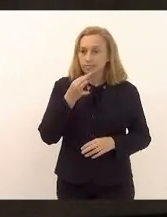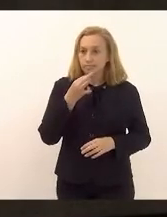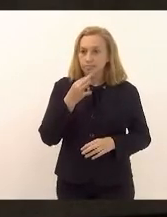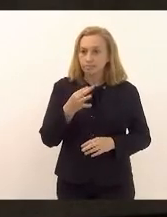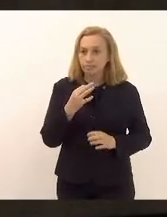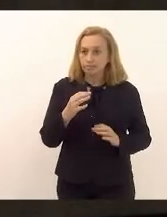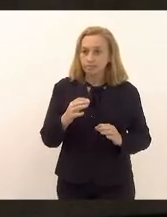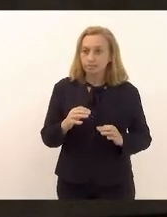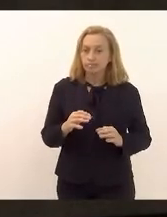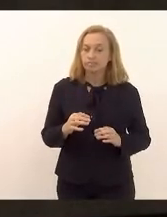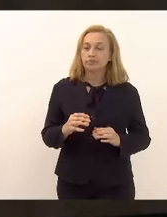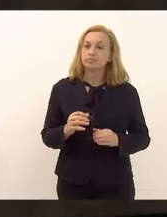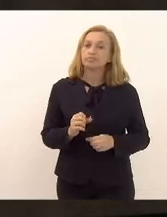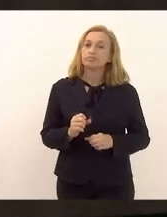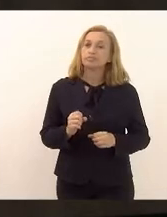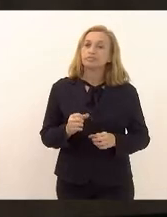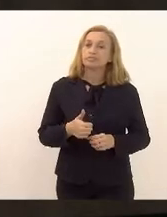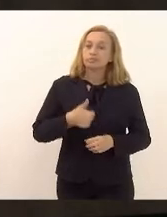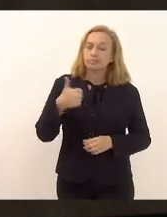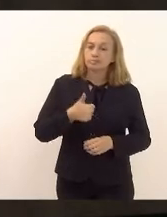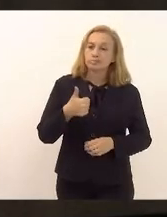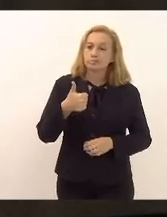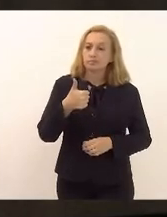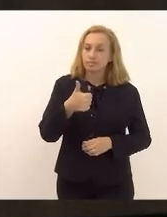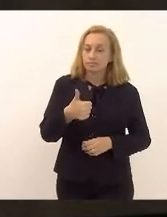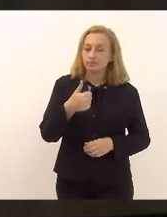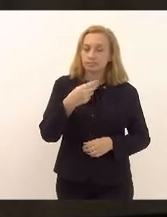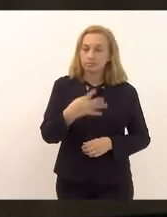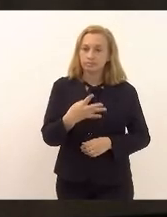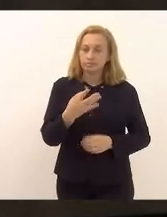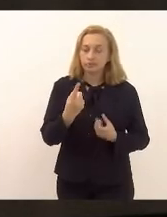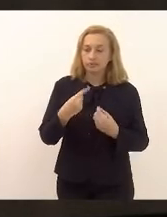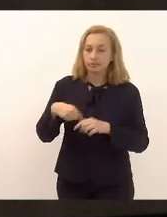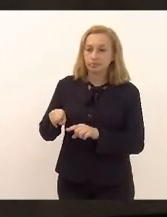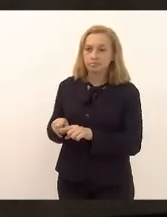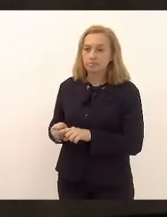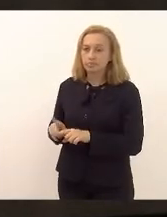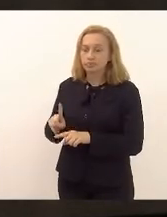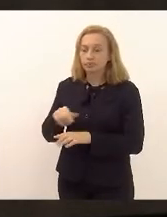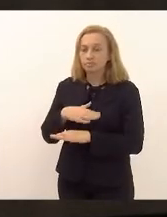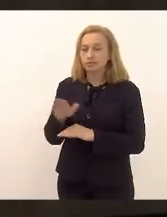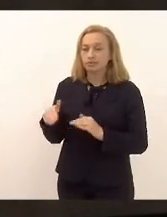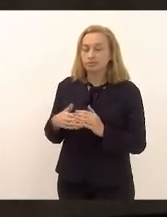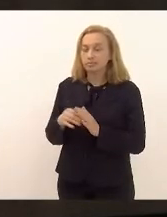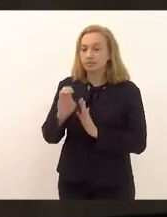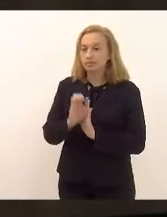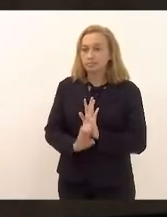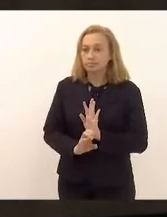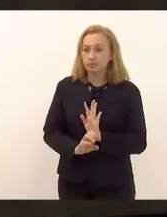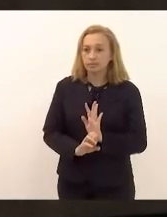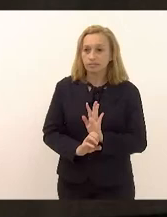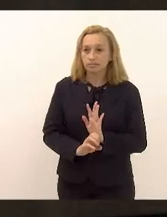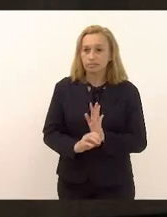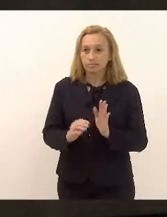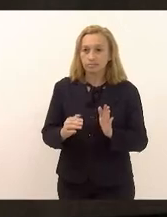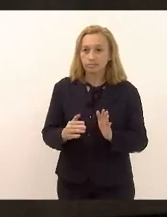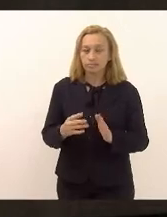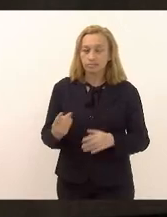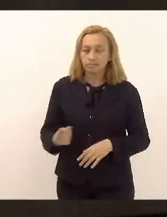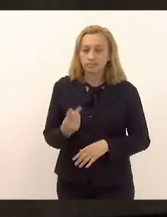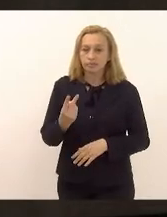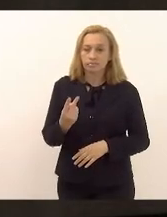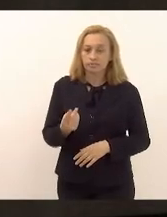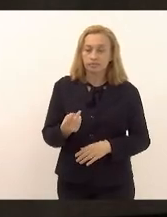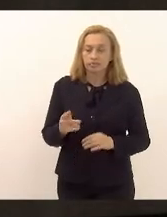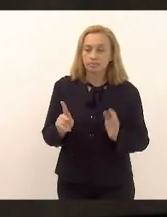favorável somente às emendas 1 e 24 e contrário a todas as demais emendas para preservar o